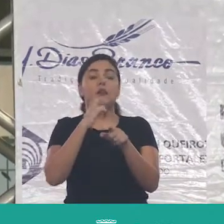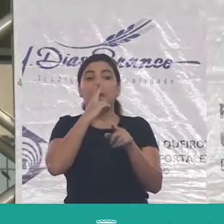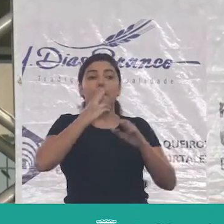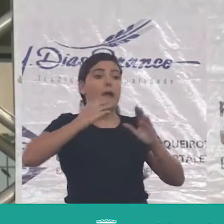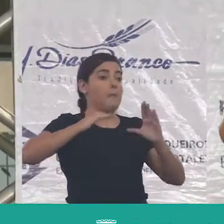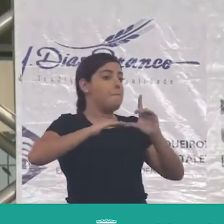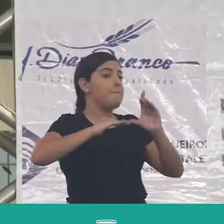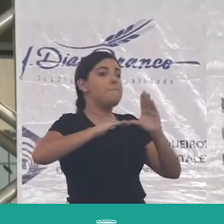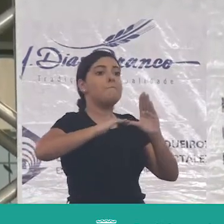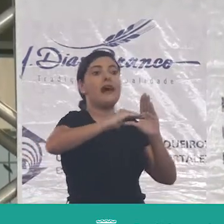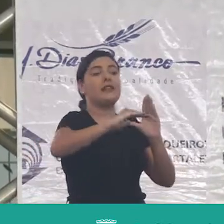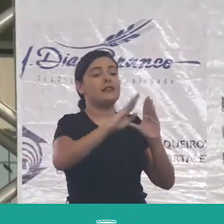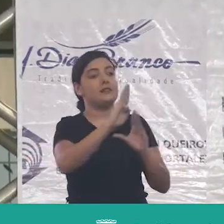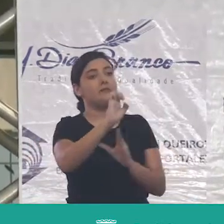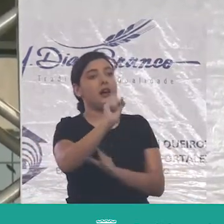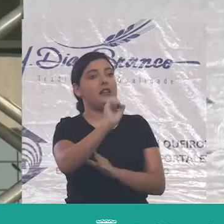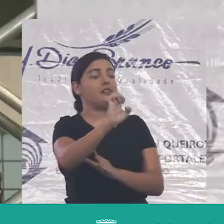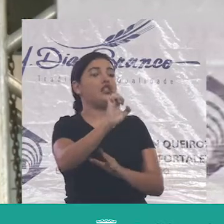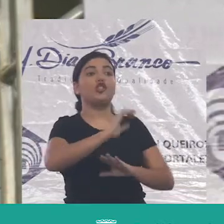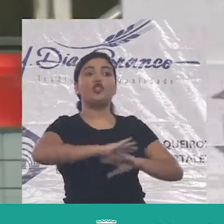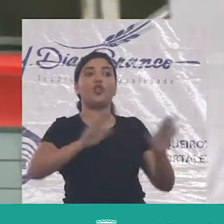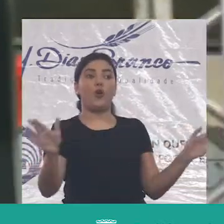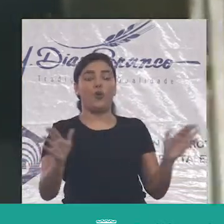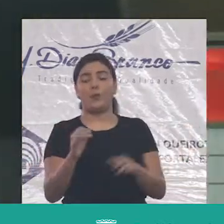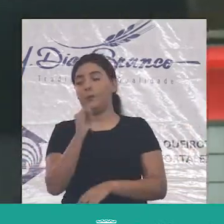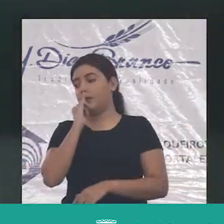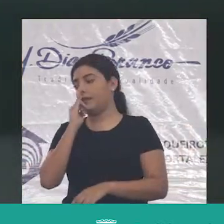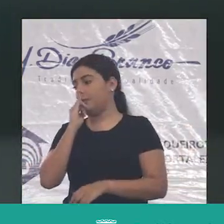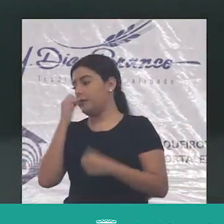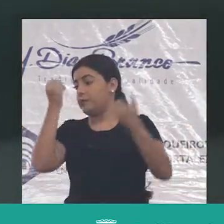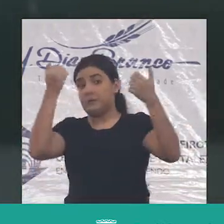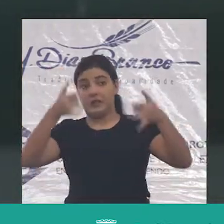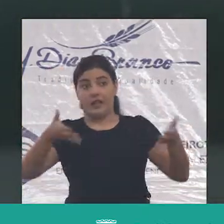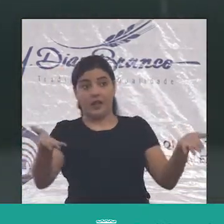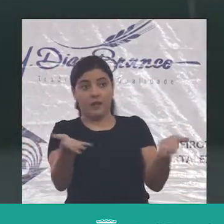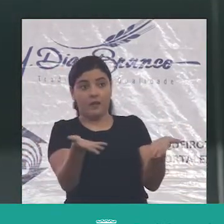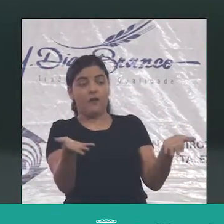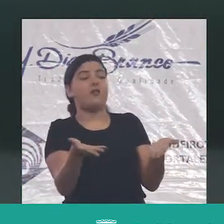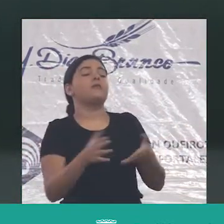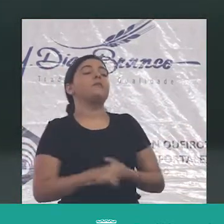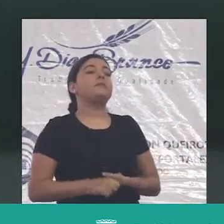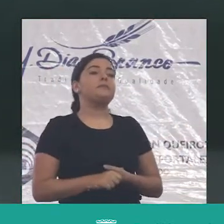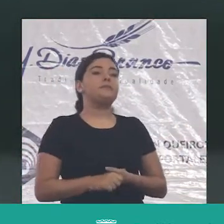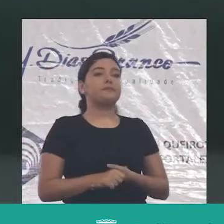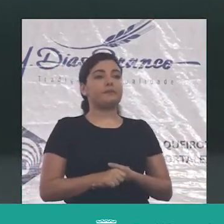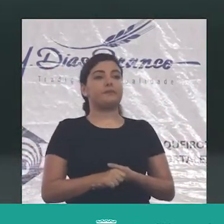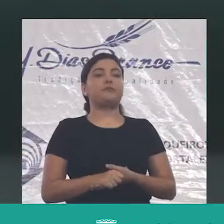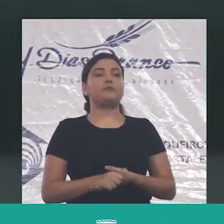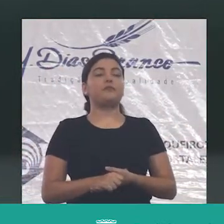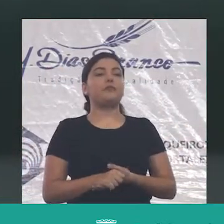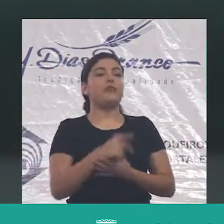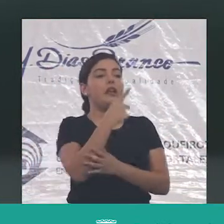base do prisma. Deixa eu explicar. Se